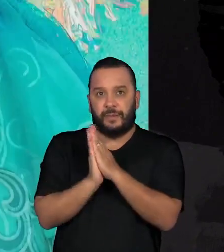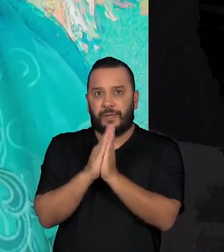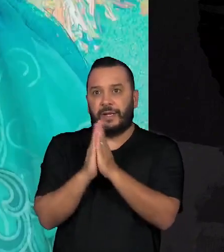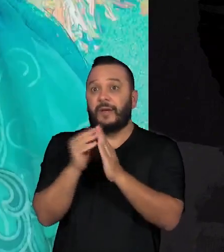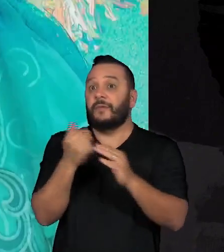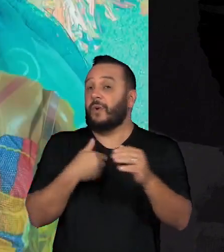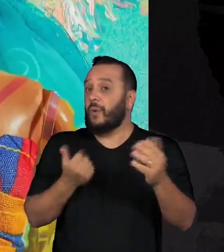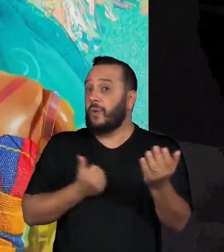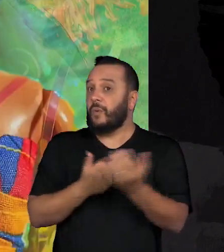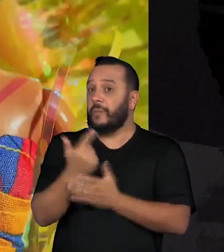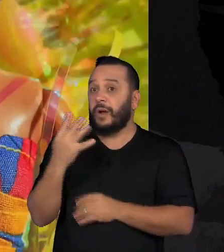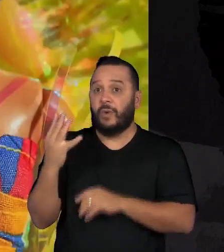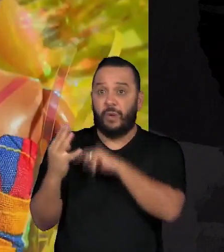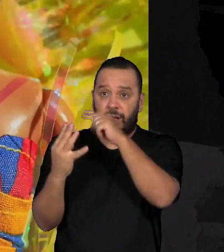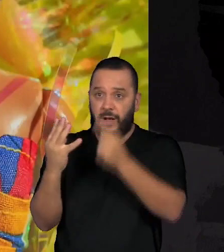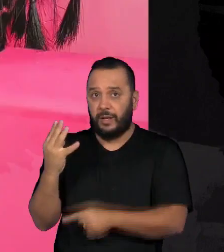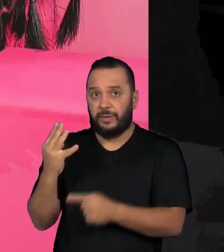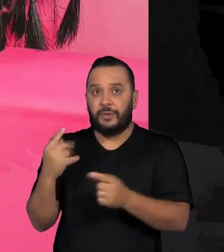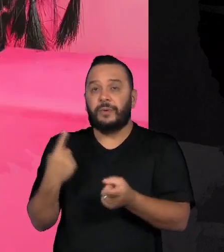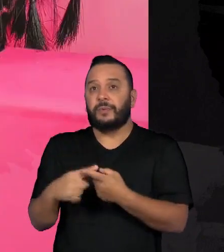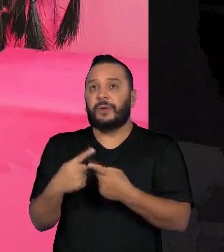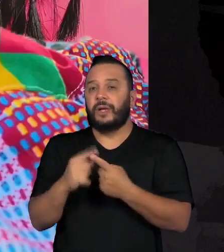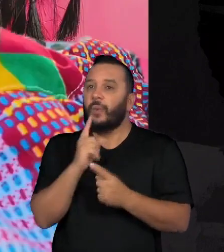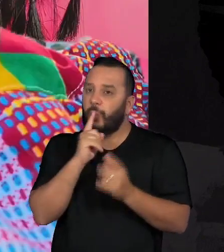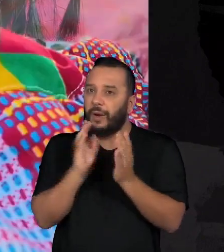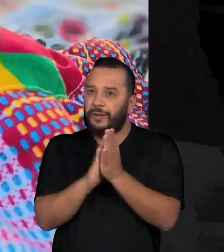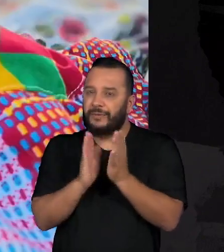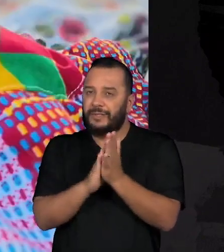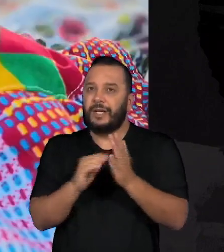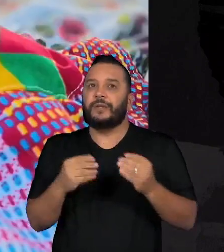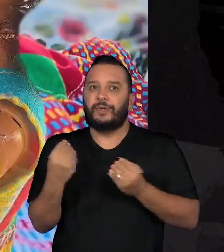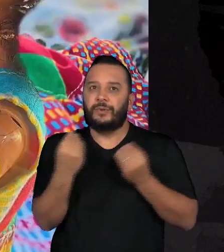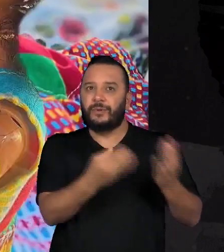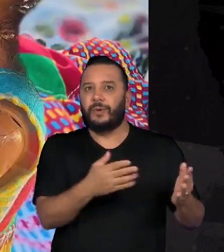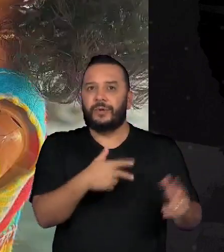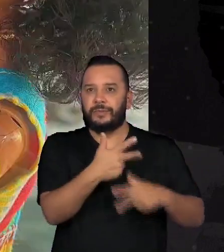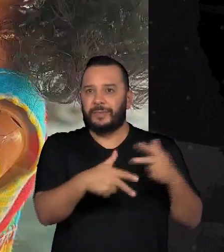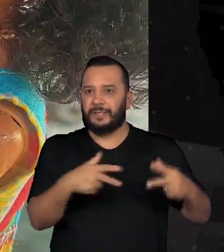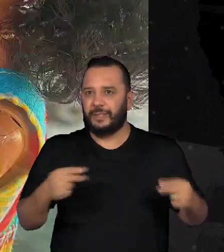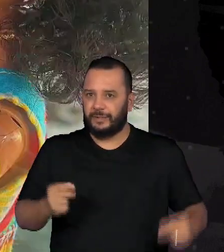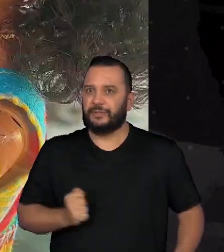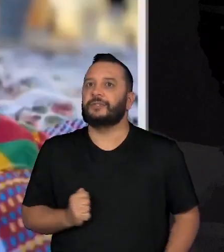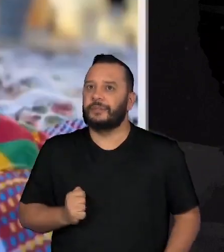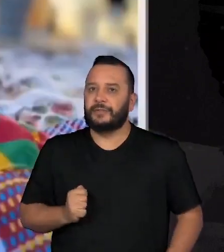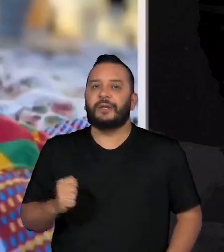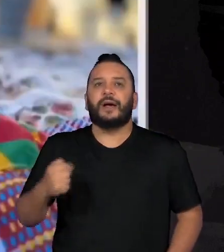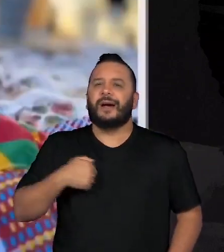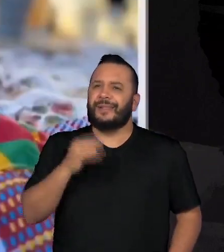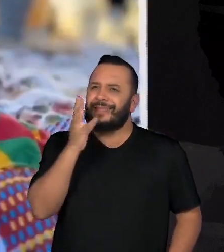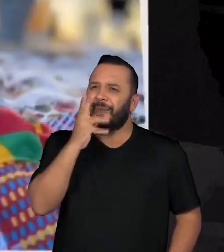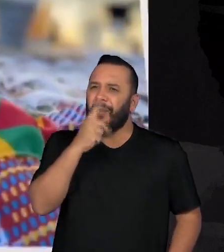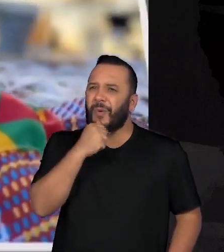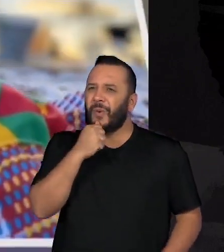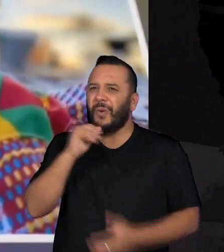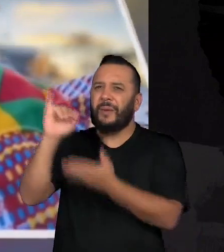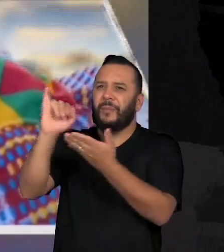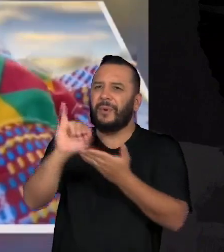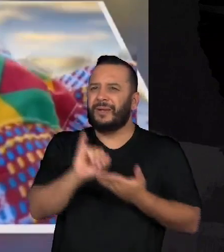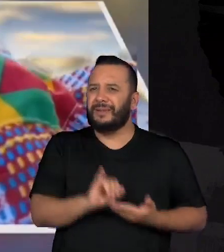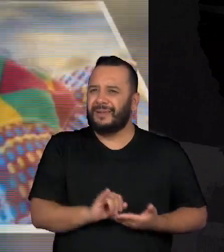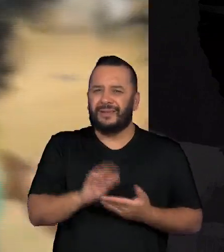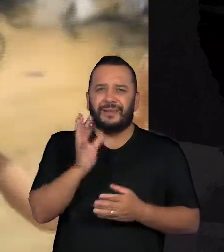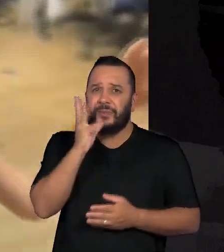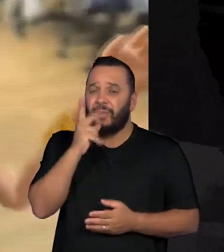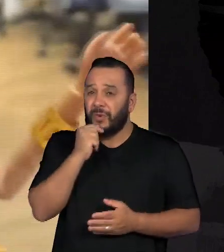eu falei, eu vou comprar umas 4, porque nos próximos aniversários eu já tenho presente. E aí demorou para chegar, foi uma confusão, mas